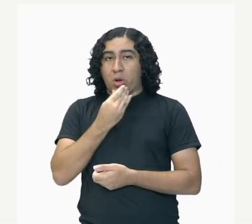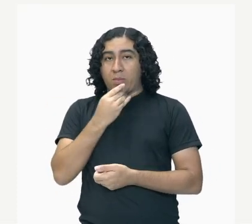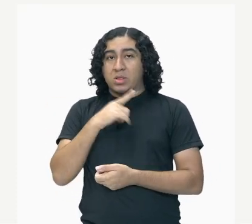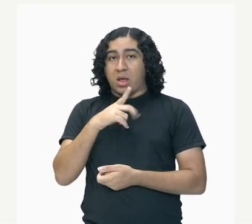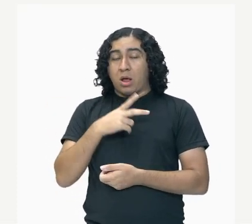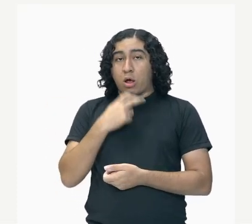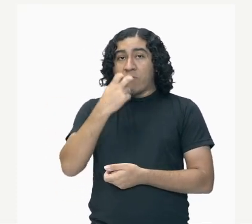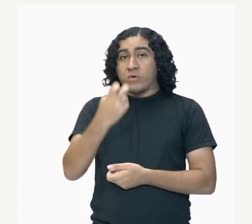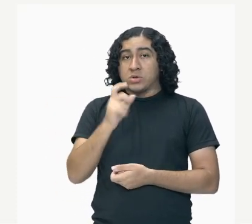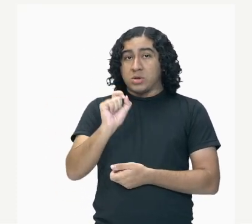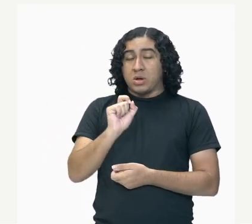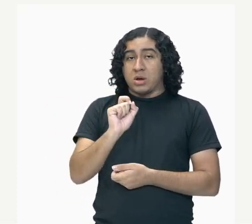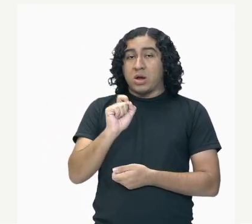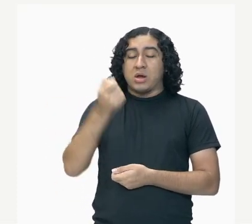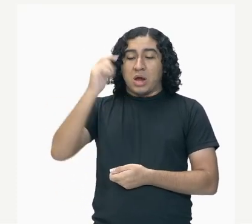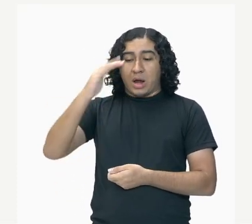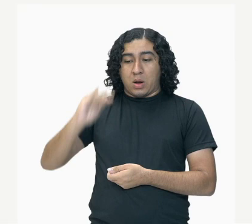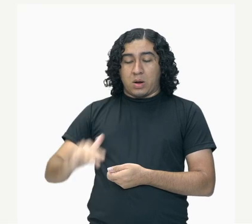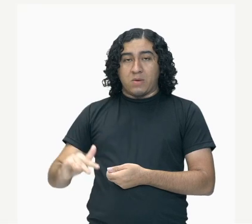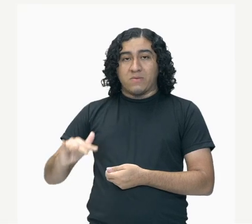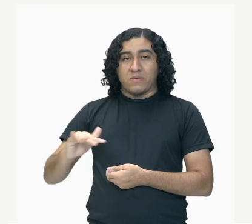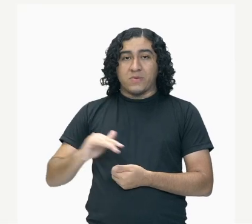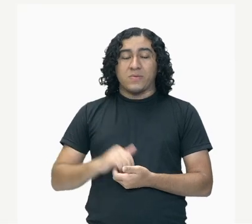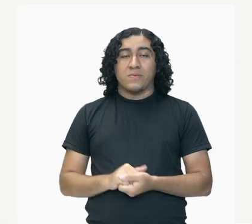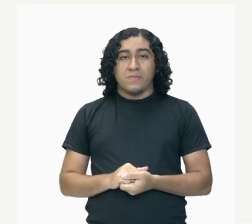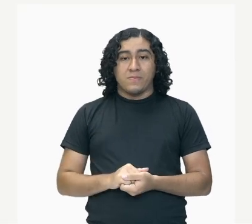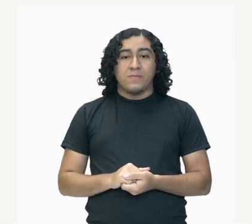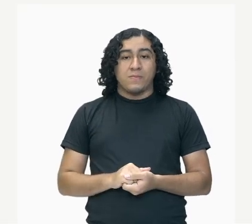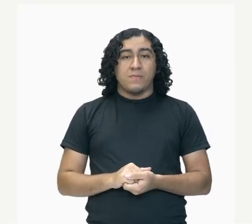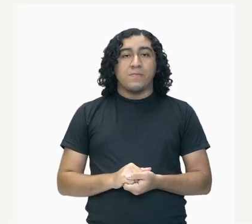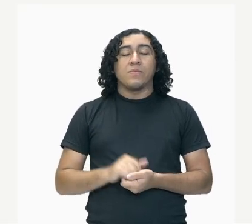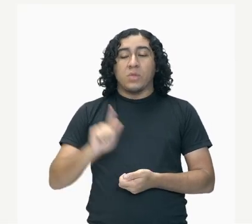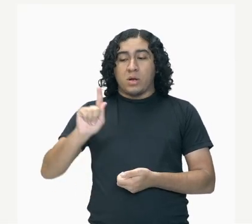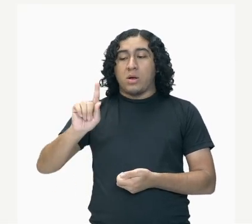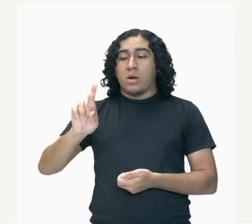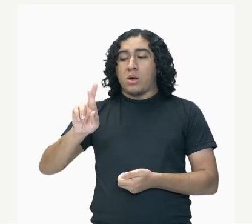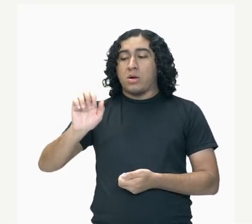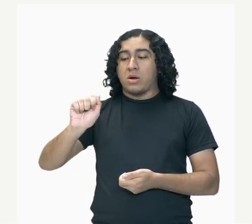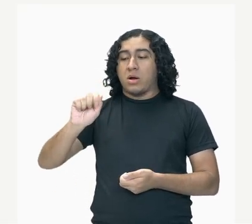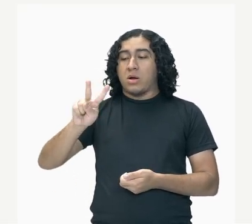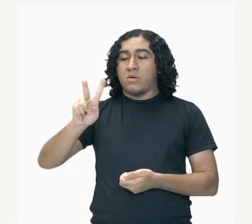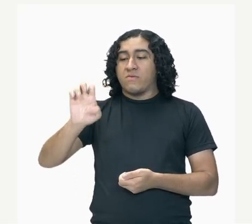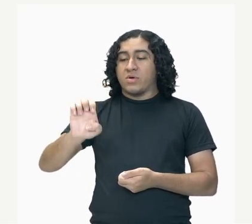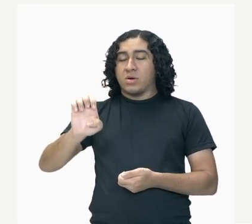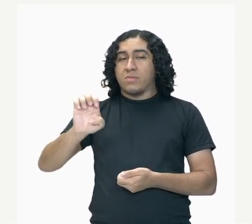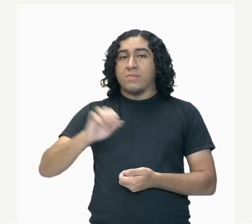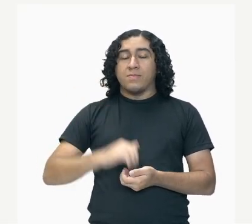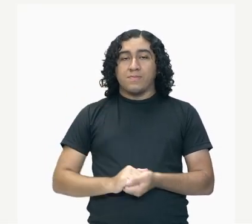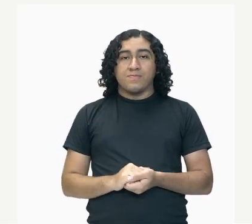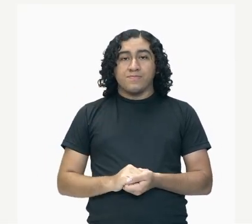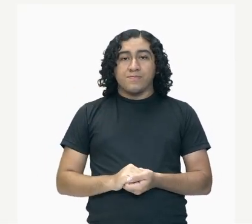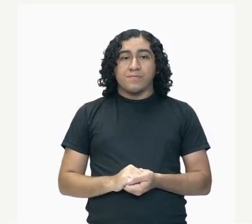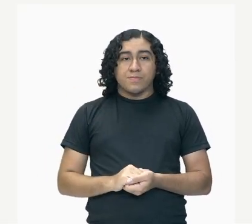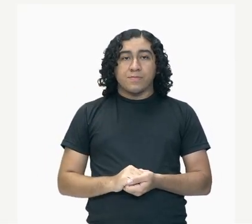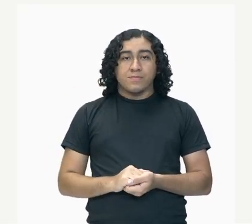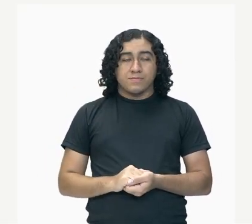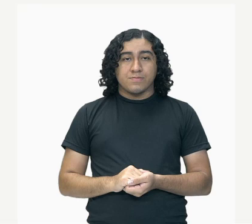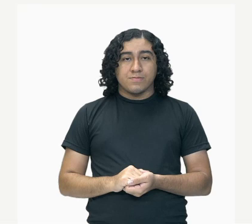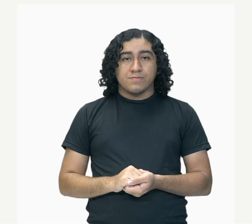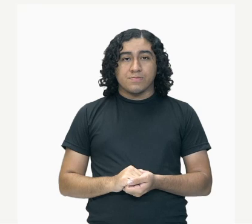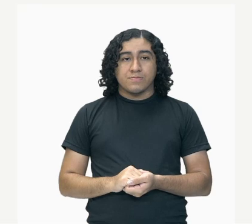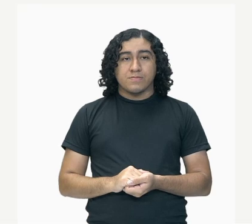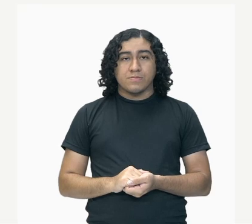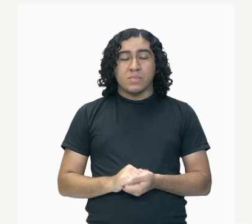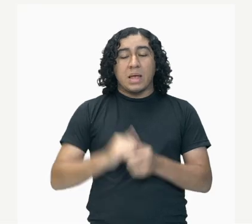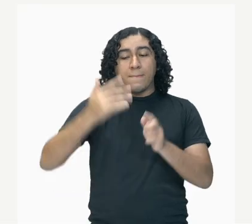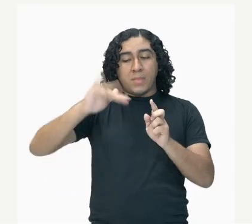voz mais grave então com frequência menor Porque quanto menor a frequência mais